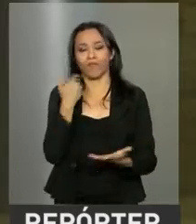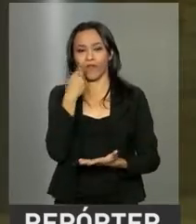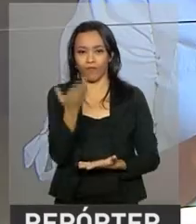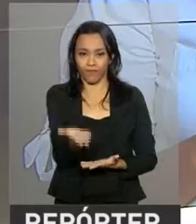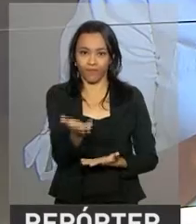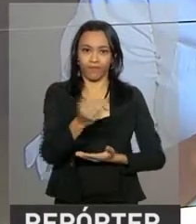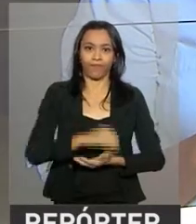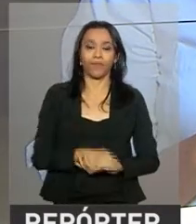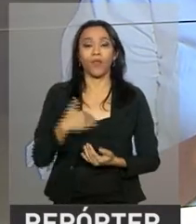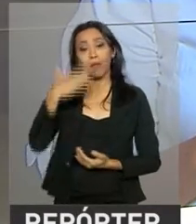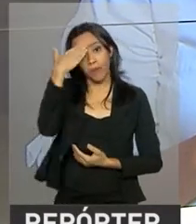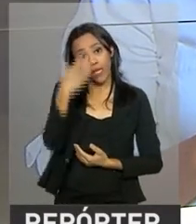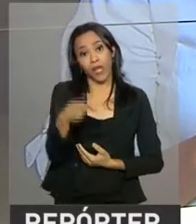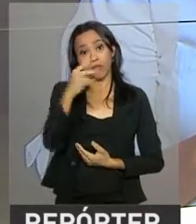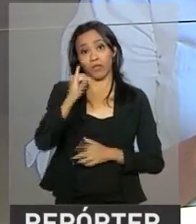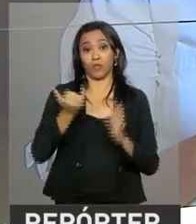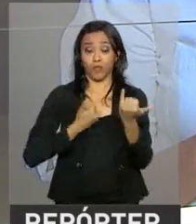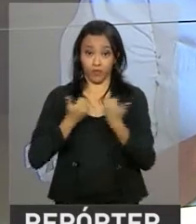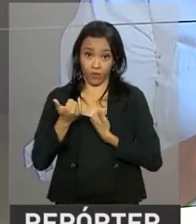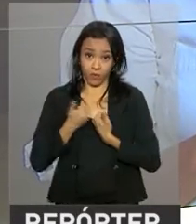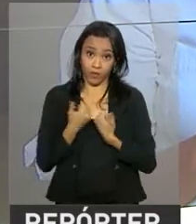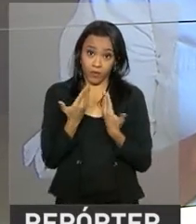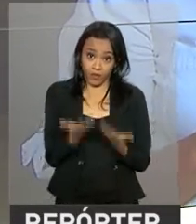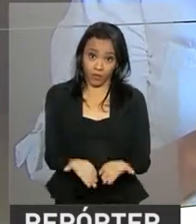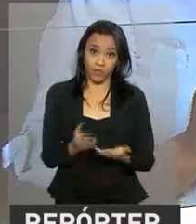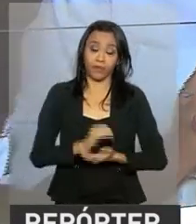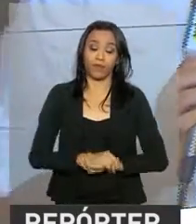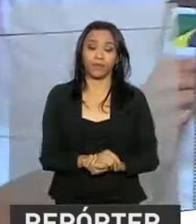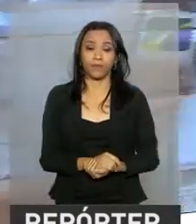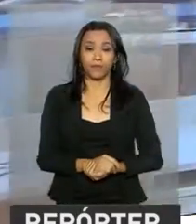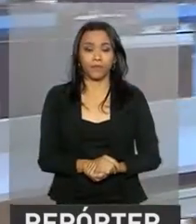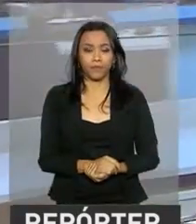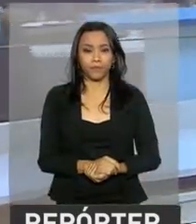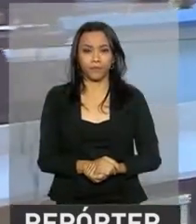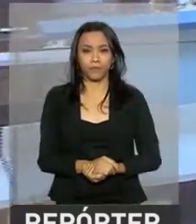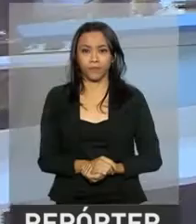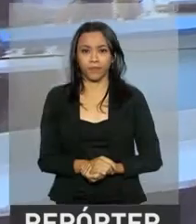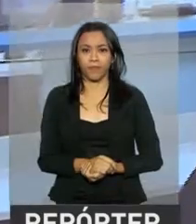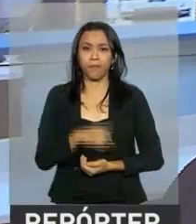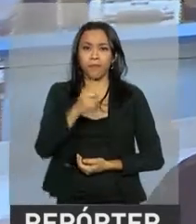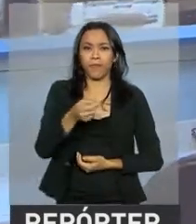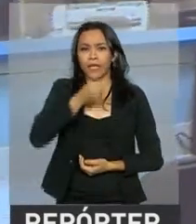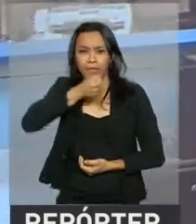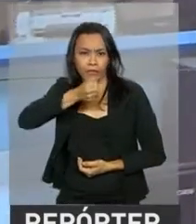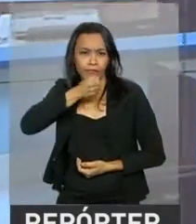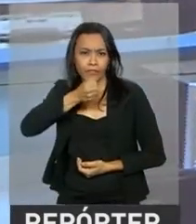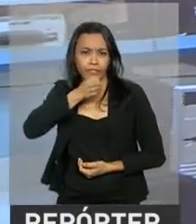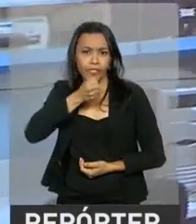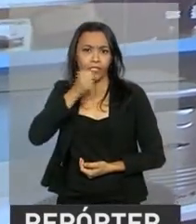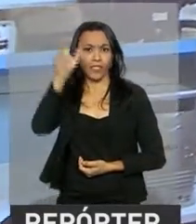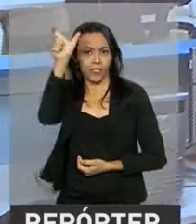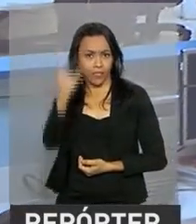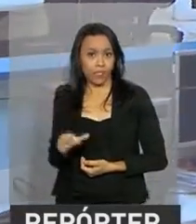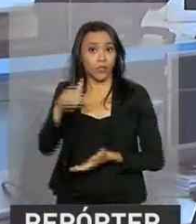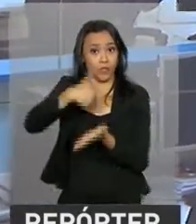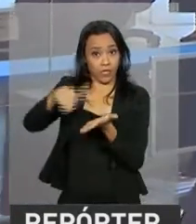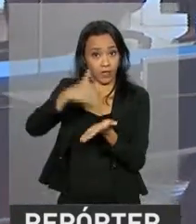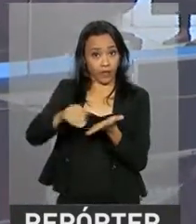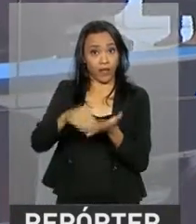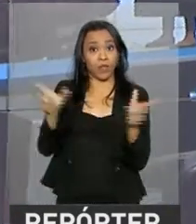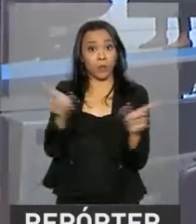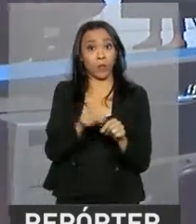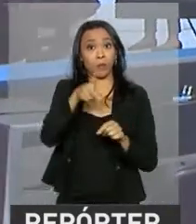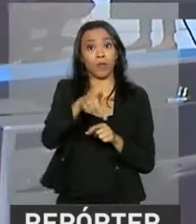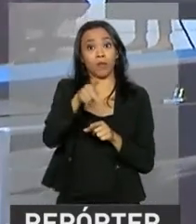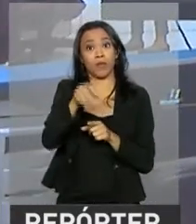Luiz. Obrigado, Luana, pelas informações ao vivo. Em entrevista à NBR, o secretário executivo do PPI,